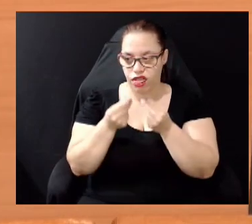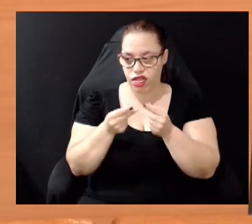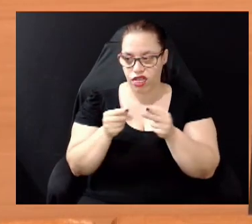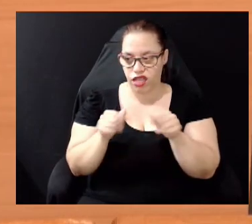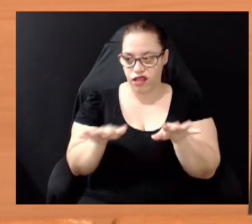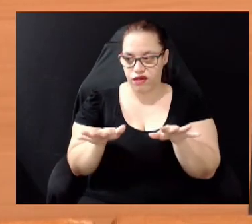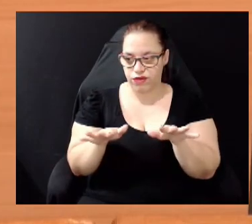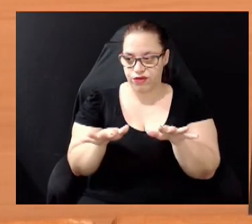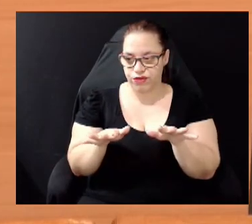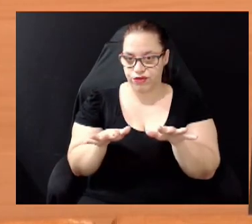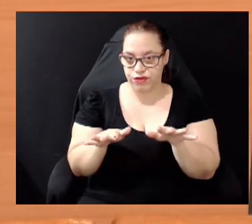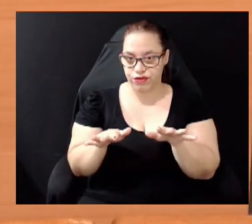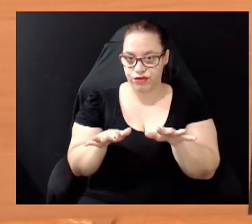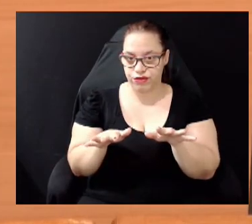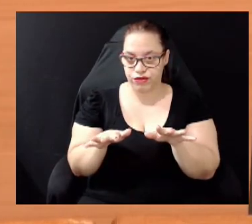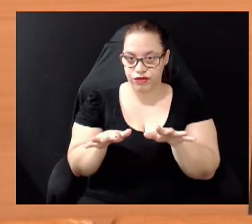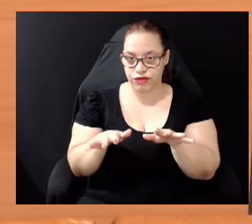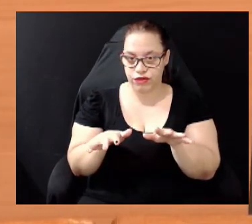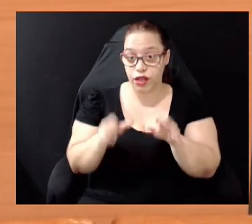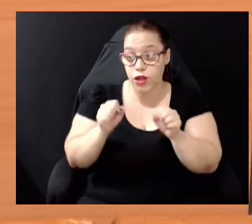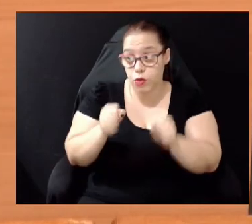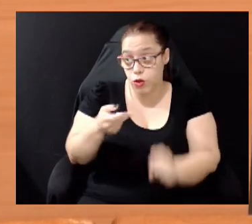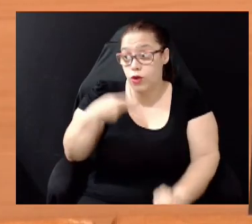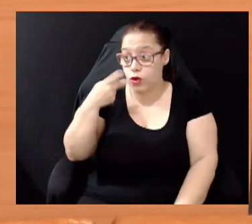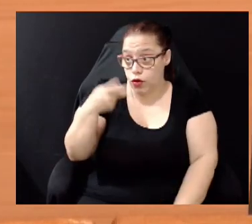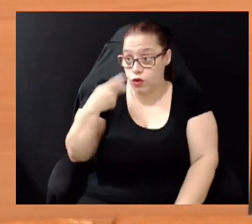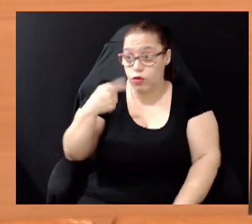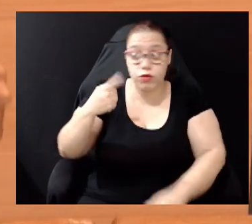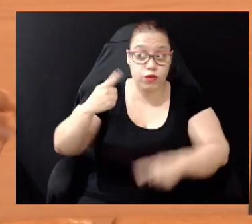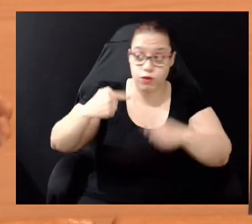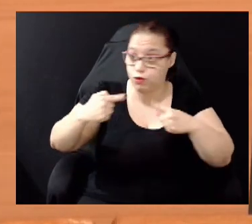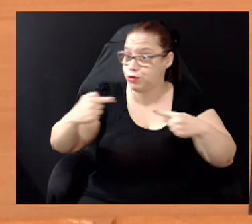pode falar sobre diversas